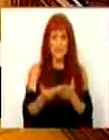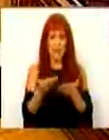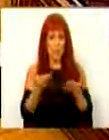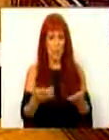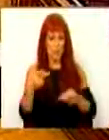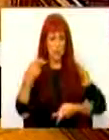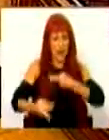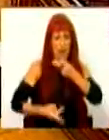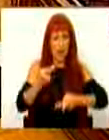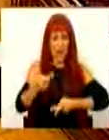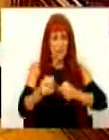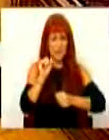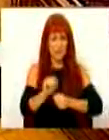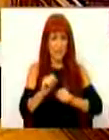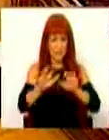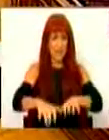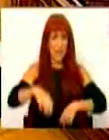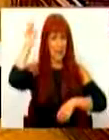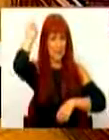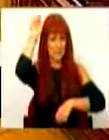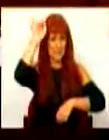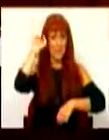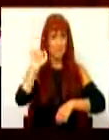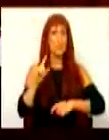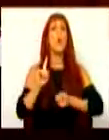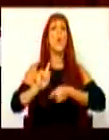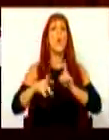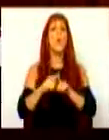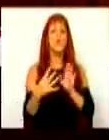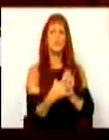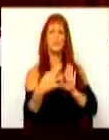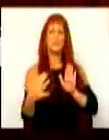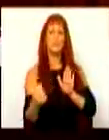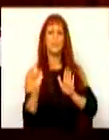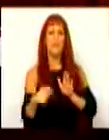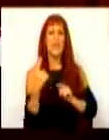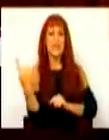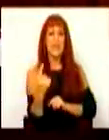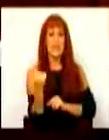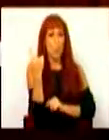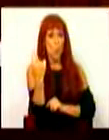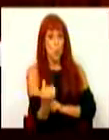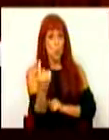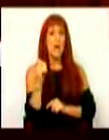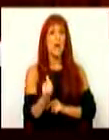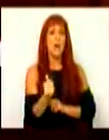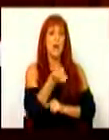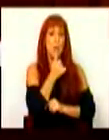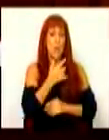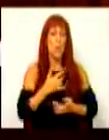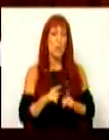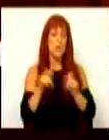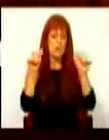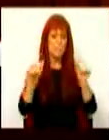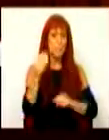à apreciação da Assembleia da República trata-se da transposição de uma diretiva que fixa